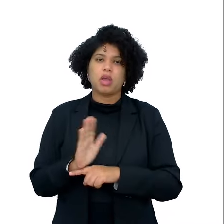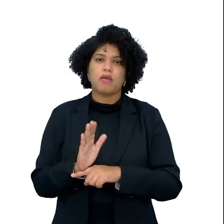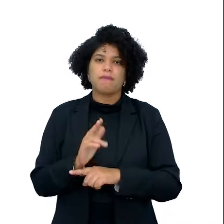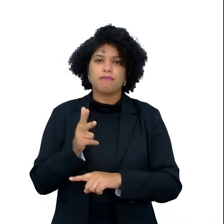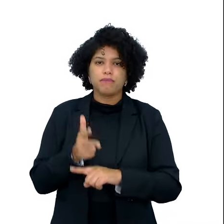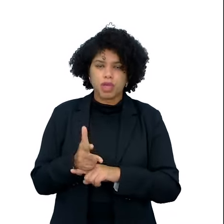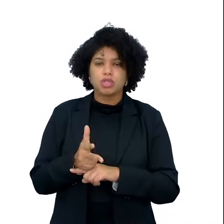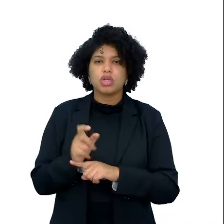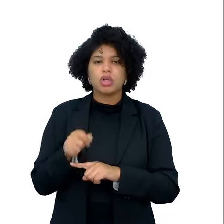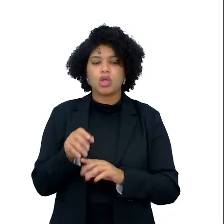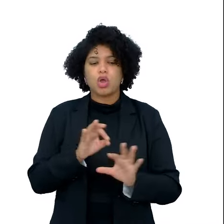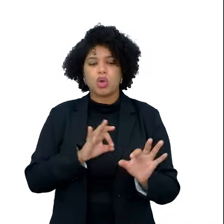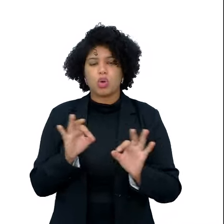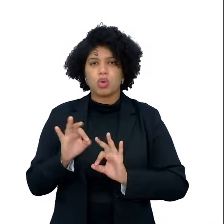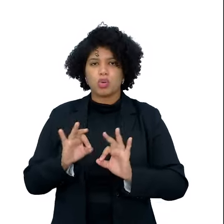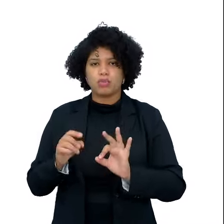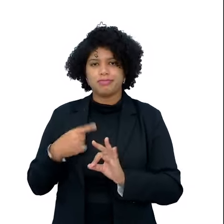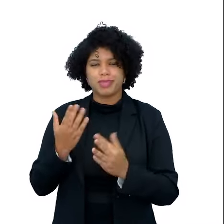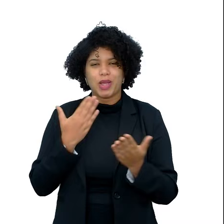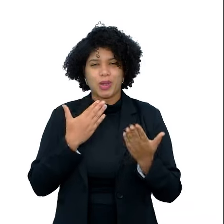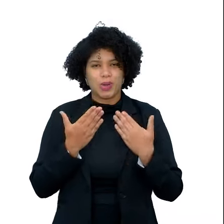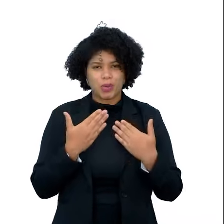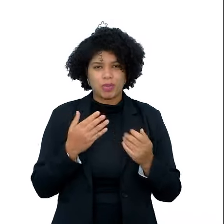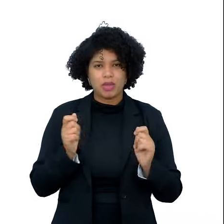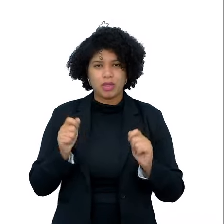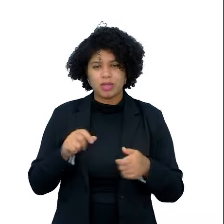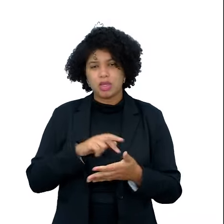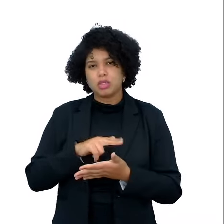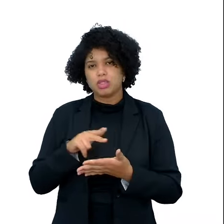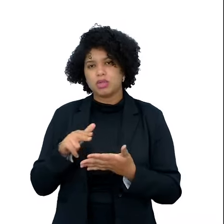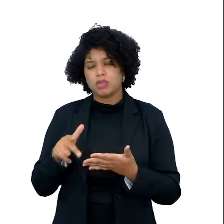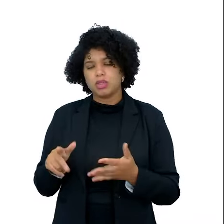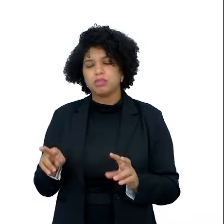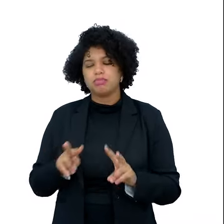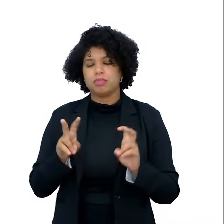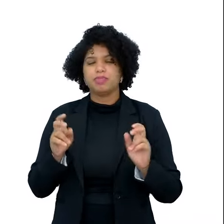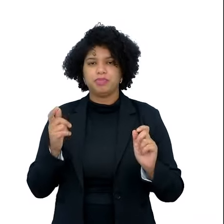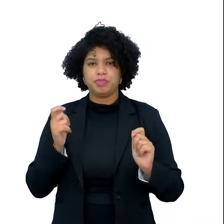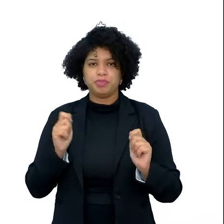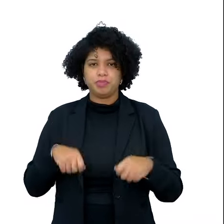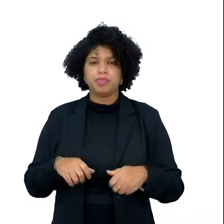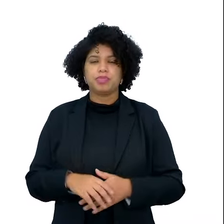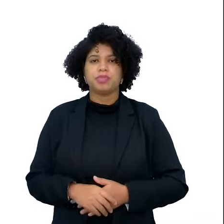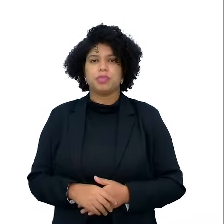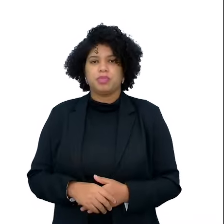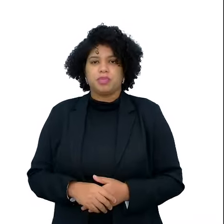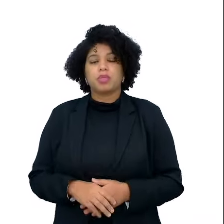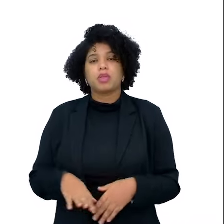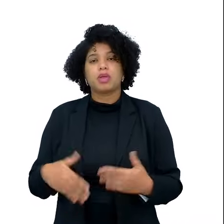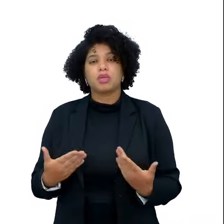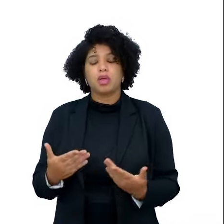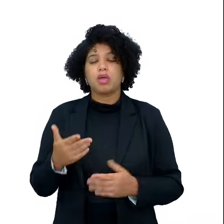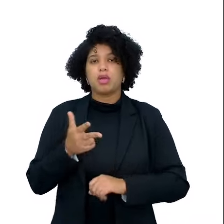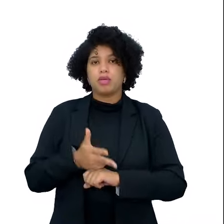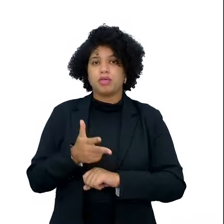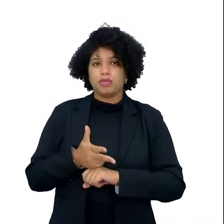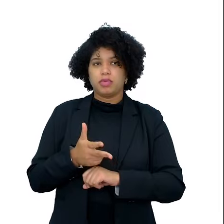gente sistematize, que a gente converse sobre aquele determinado assunto, né? E nesse vídeo, então, você